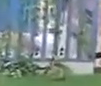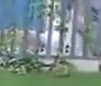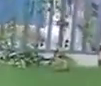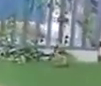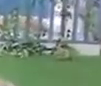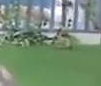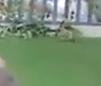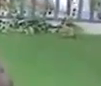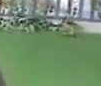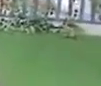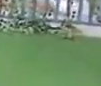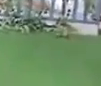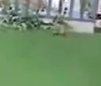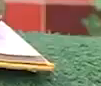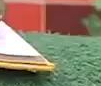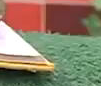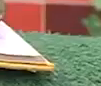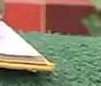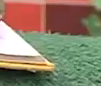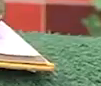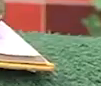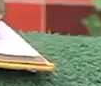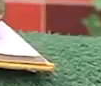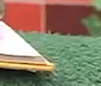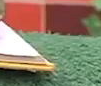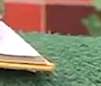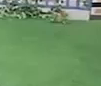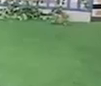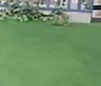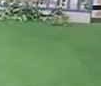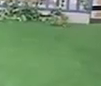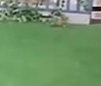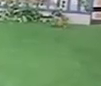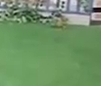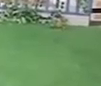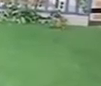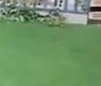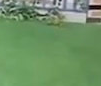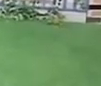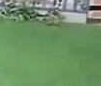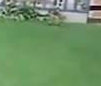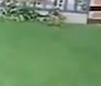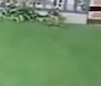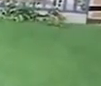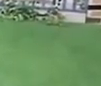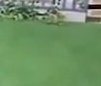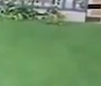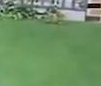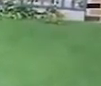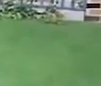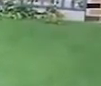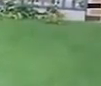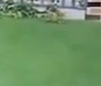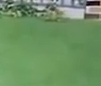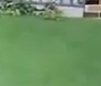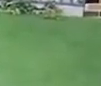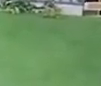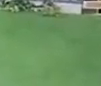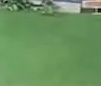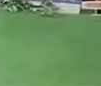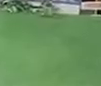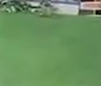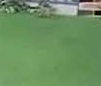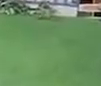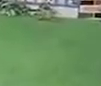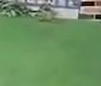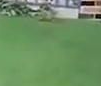sobre cultura nordestina. Certo. A minha parte é sobre cordel. Aí eu pensei assim ali, de